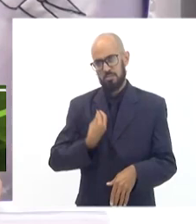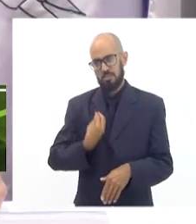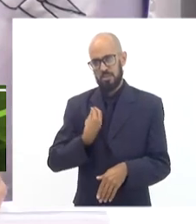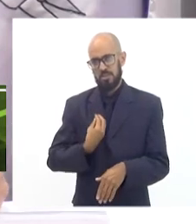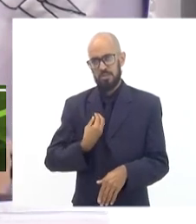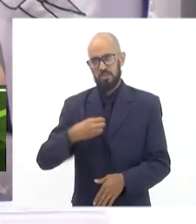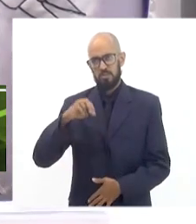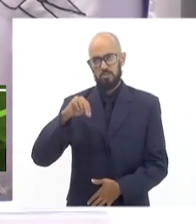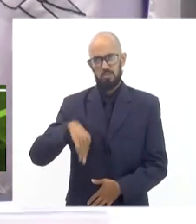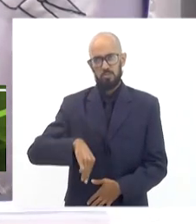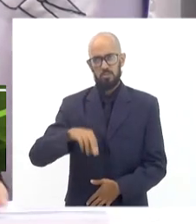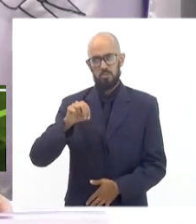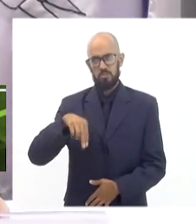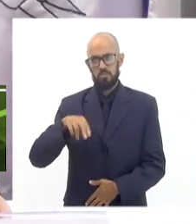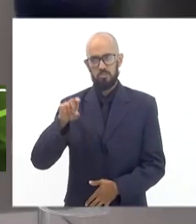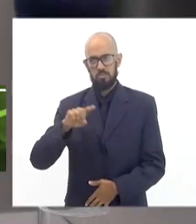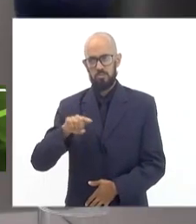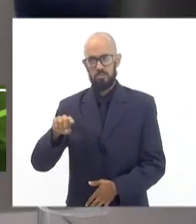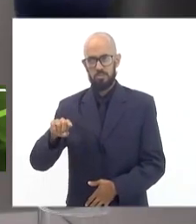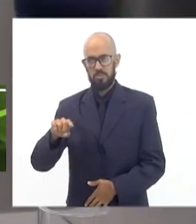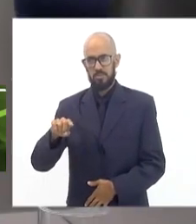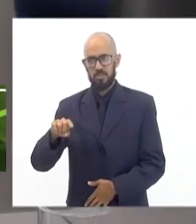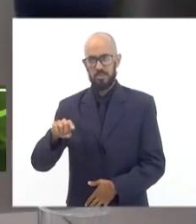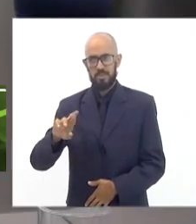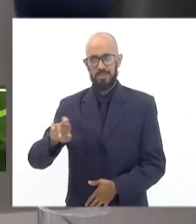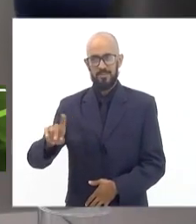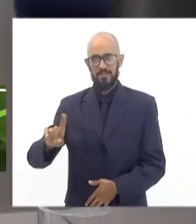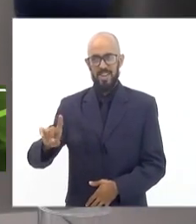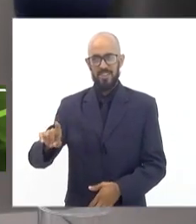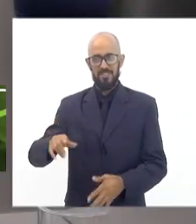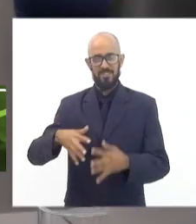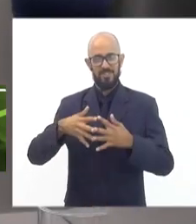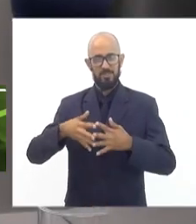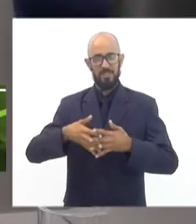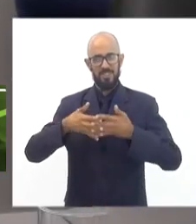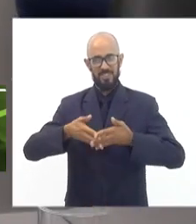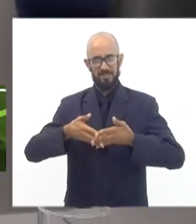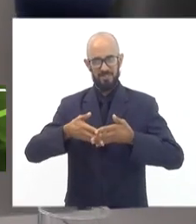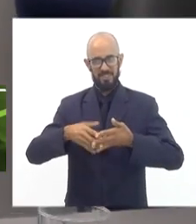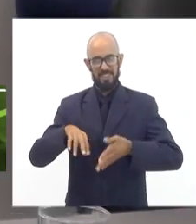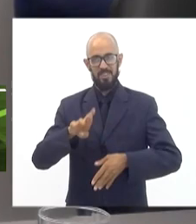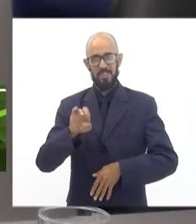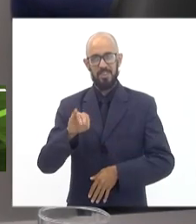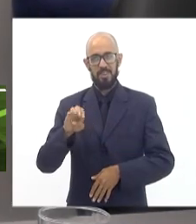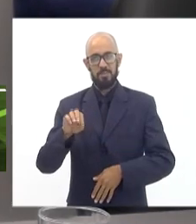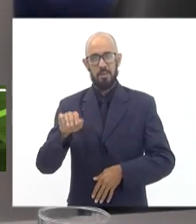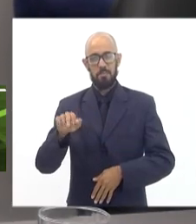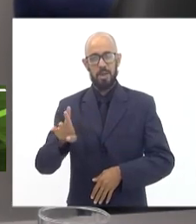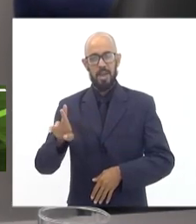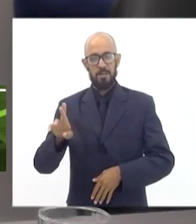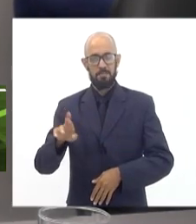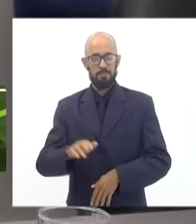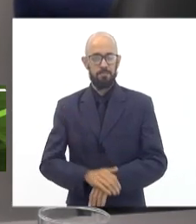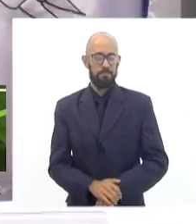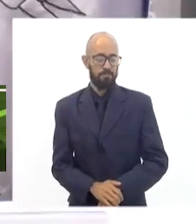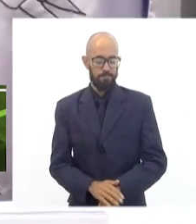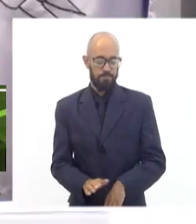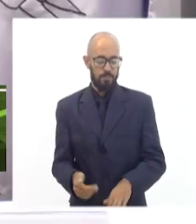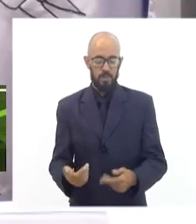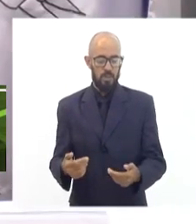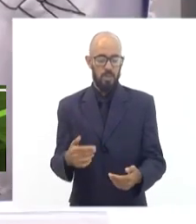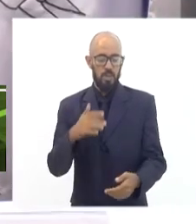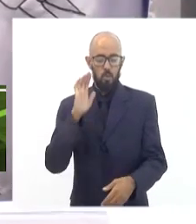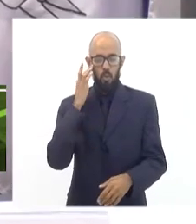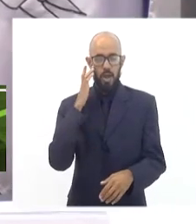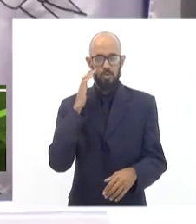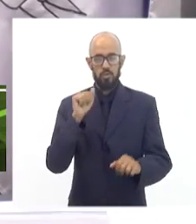município sem ser o município de Petrópolis Ribamar Munis eu acho que